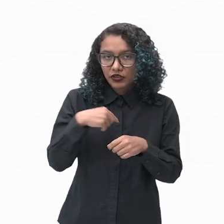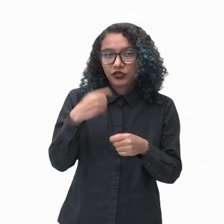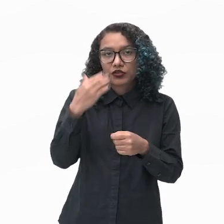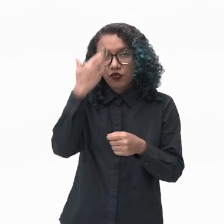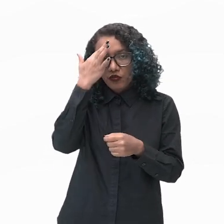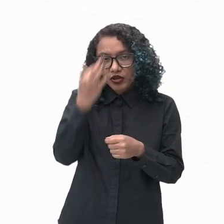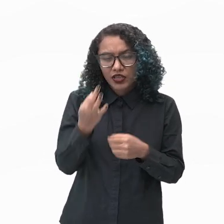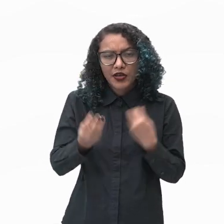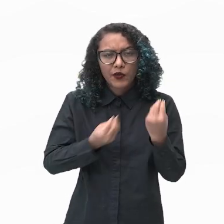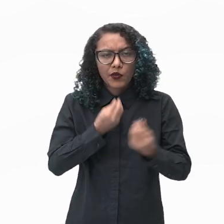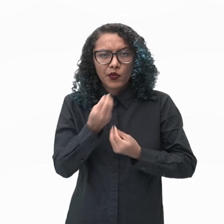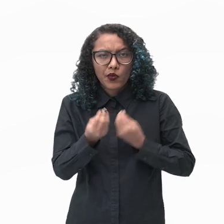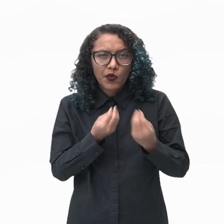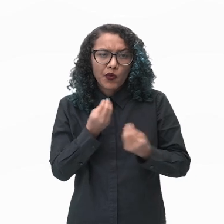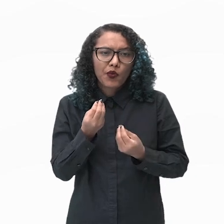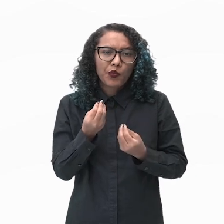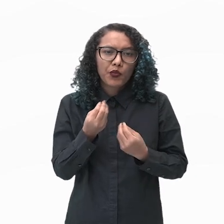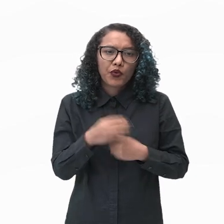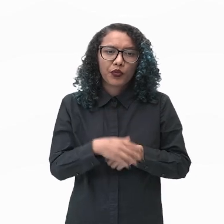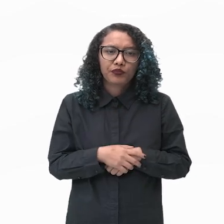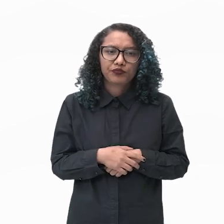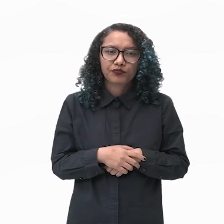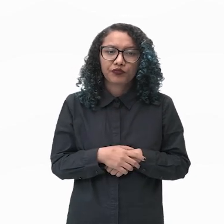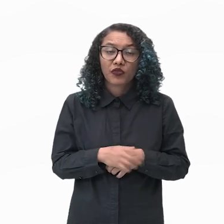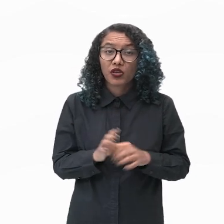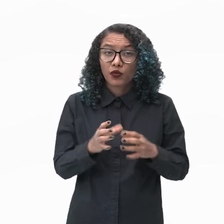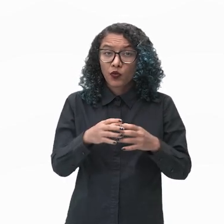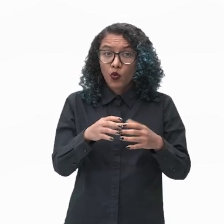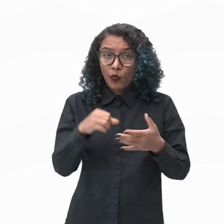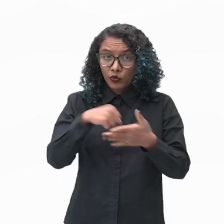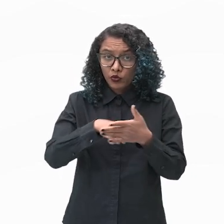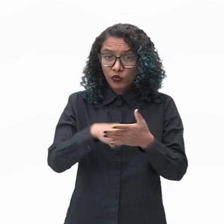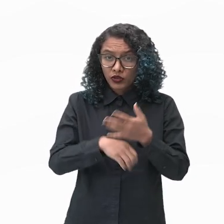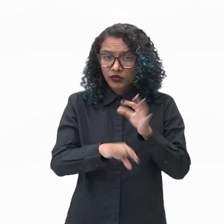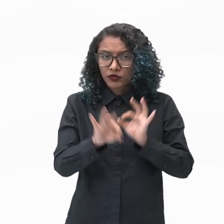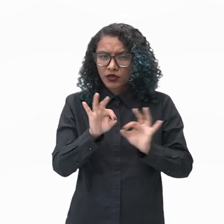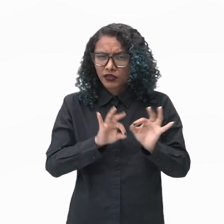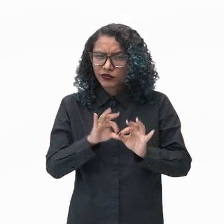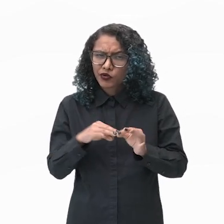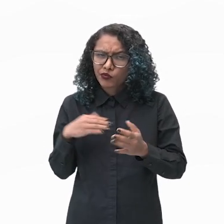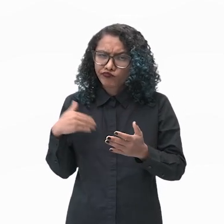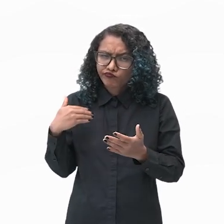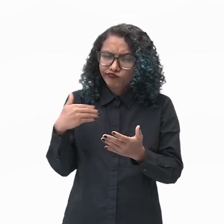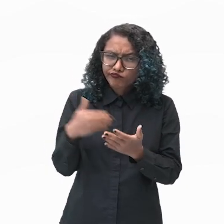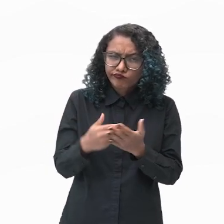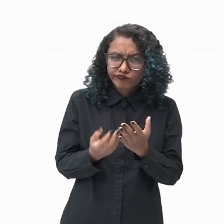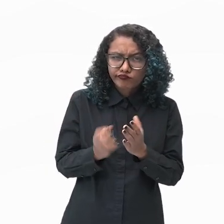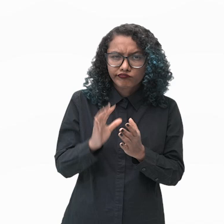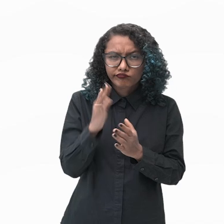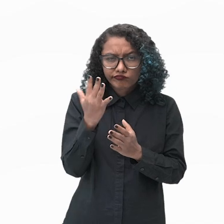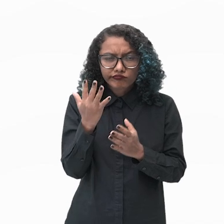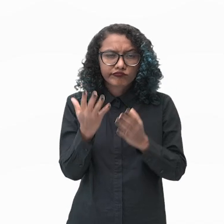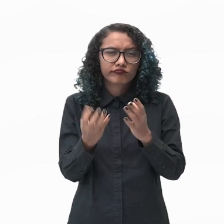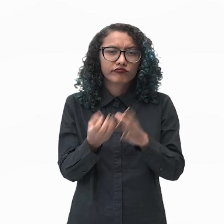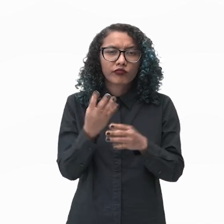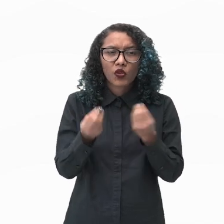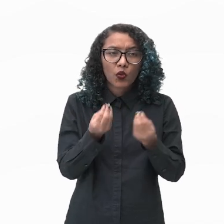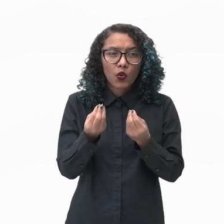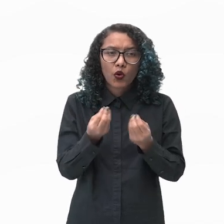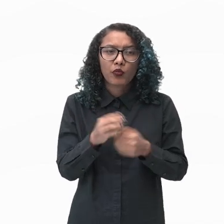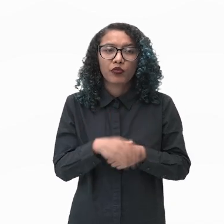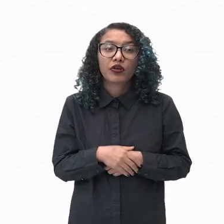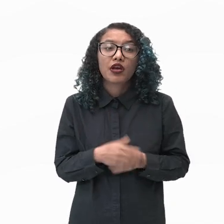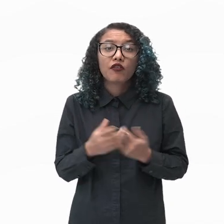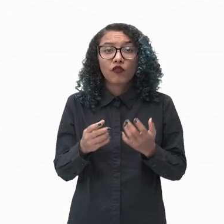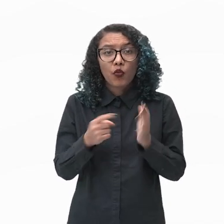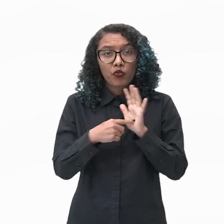se deu, como esses movimentos sociais aqui no Brasil eles aconteceram, tá bom? Eu vou citar apenas alguns, não são todos,